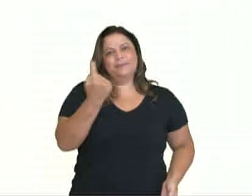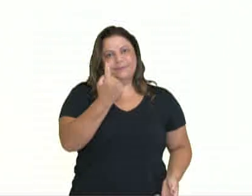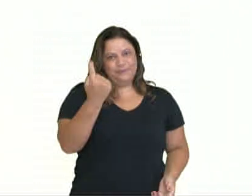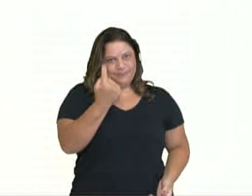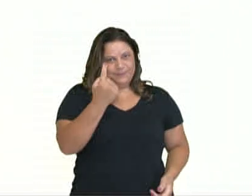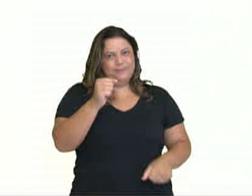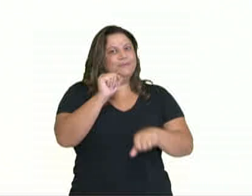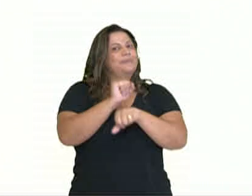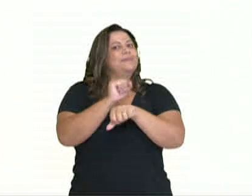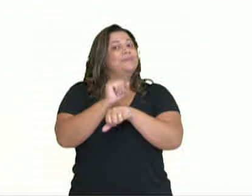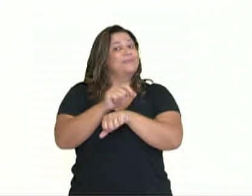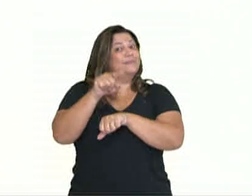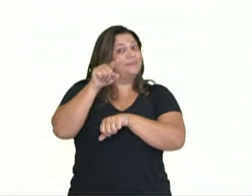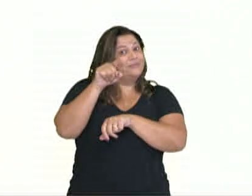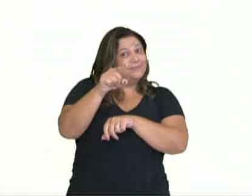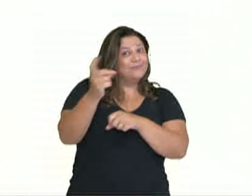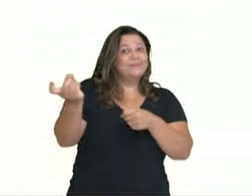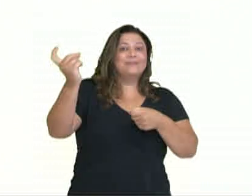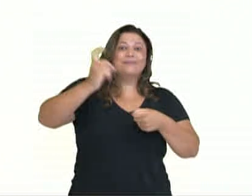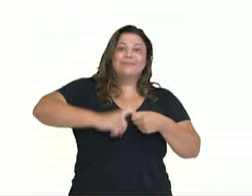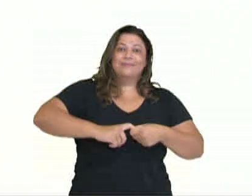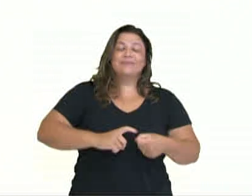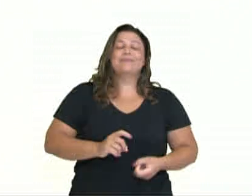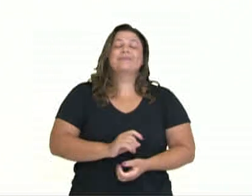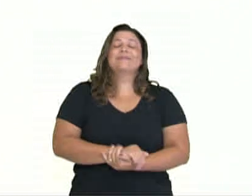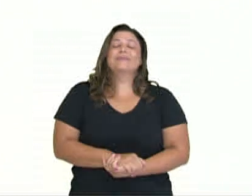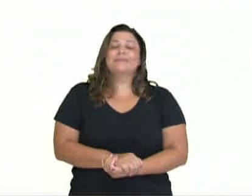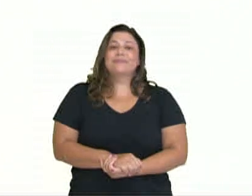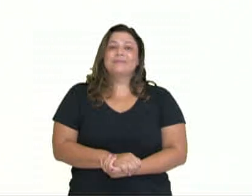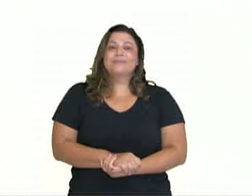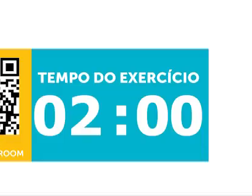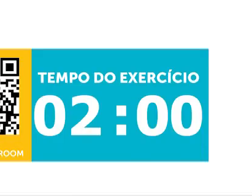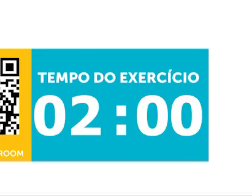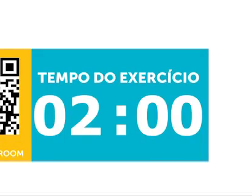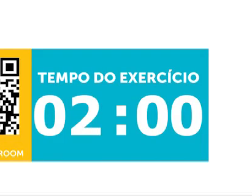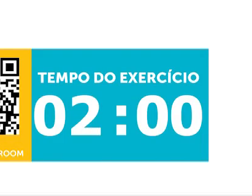Eu aguardo vocês e volto em breve.